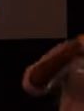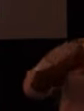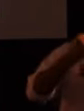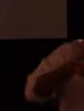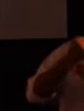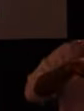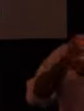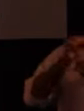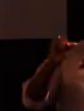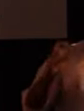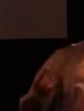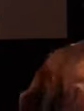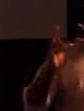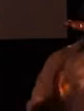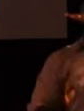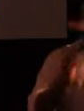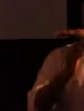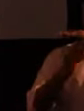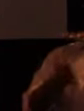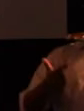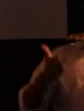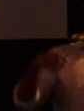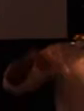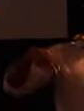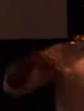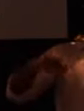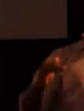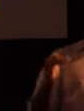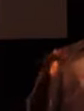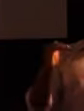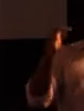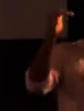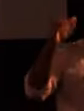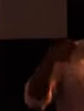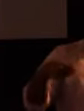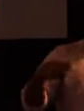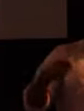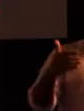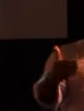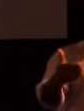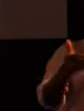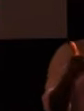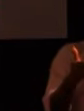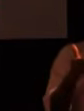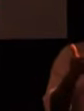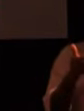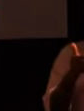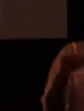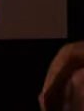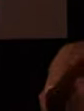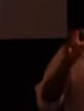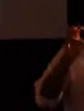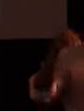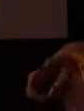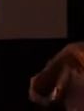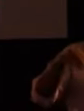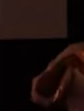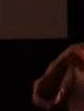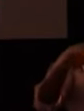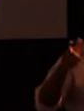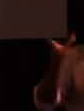até 12 metros têm que respeitar um mínimo de 5 metros de recuo frontal,